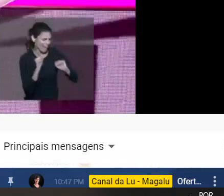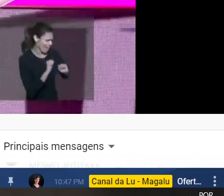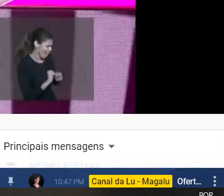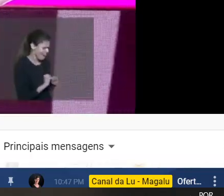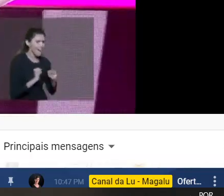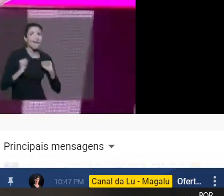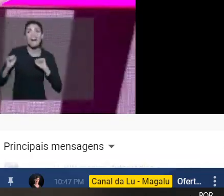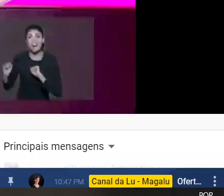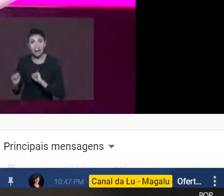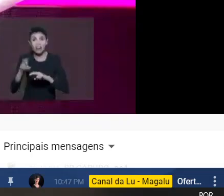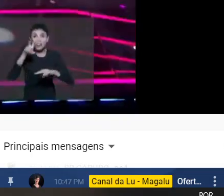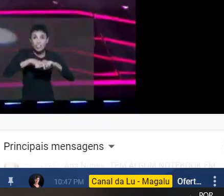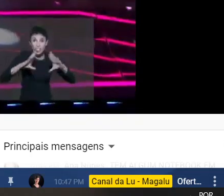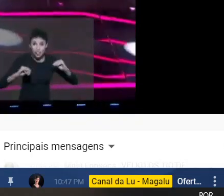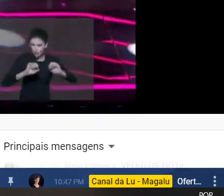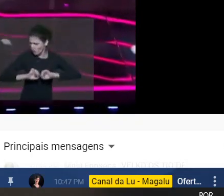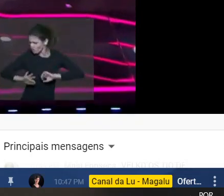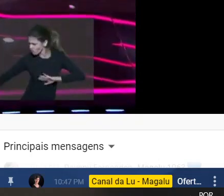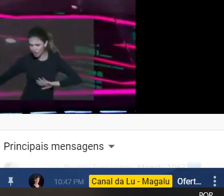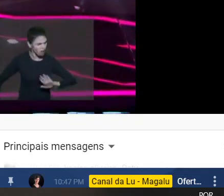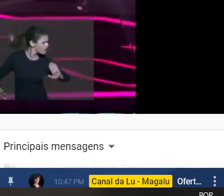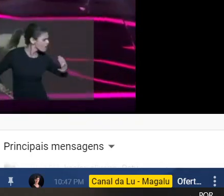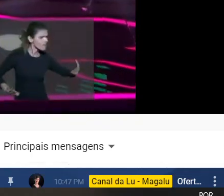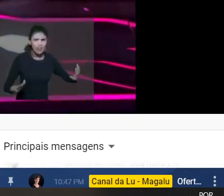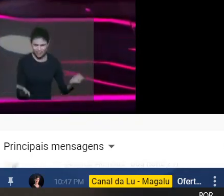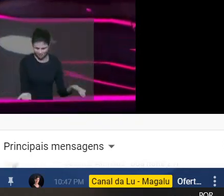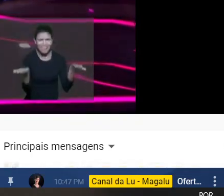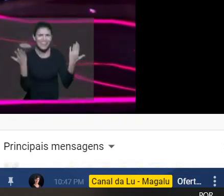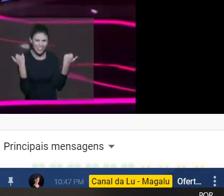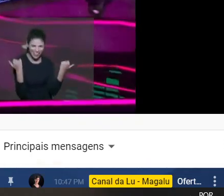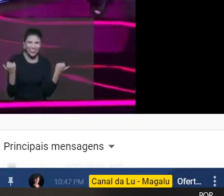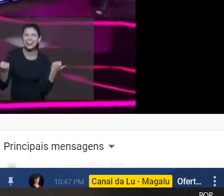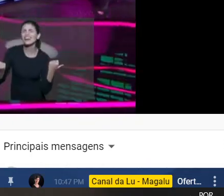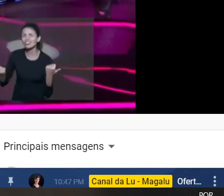Chegou a hora de afastar o sofá da sala, hein?